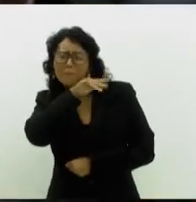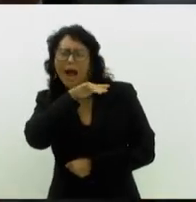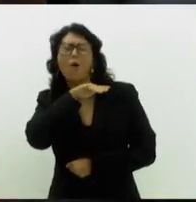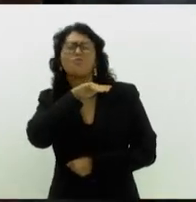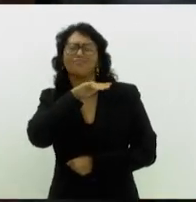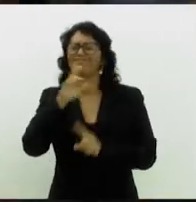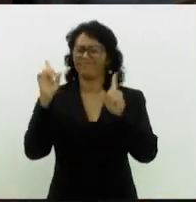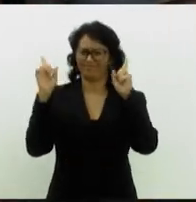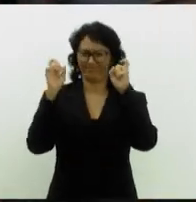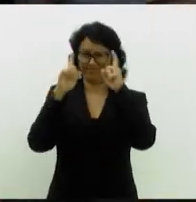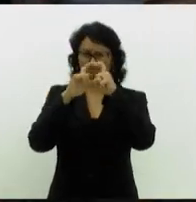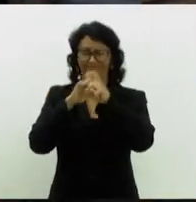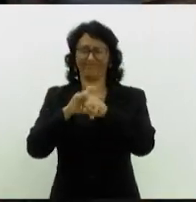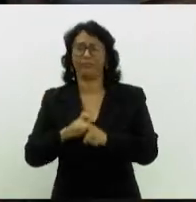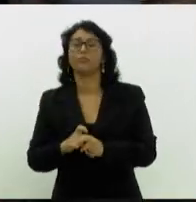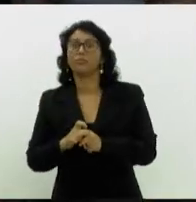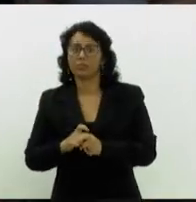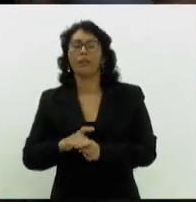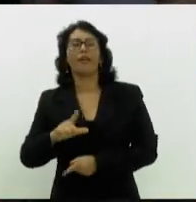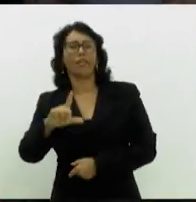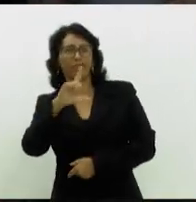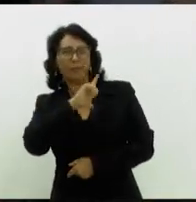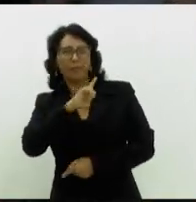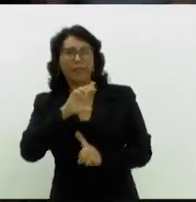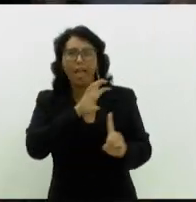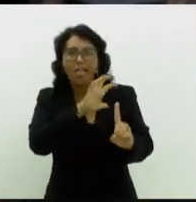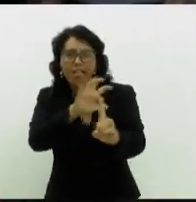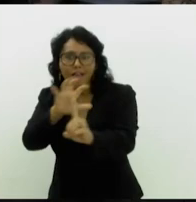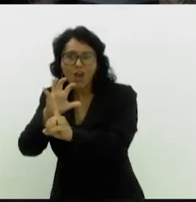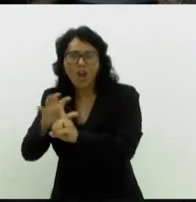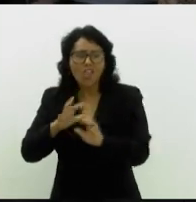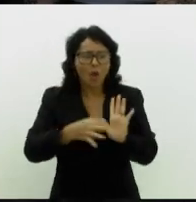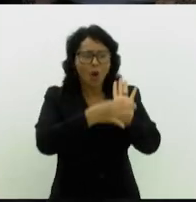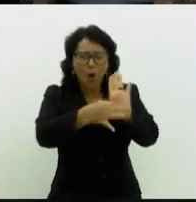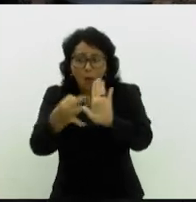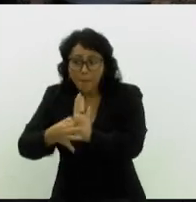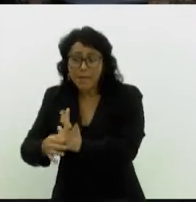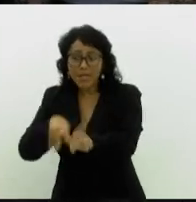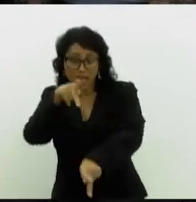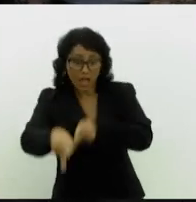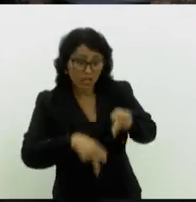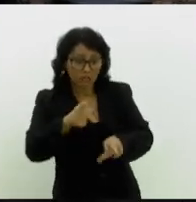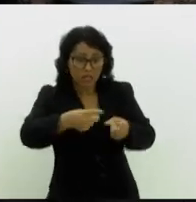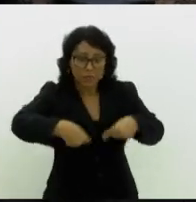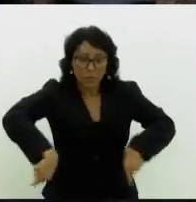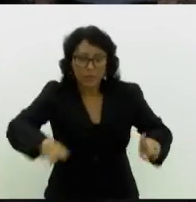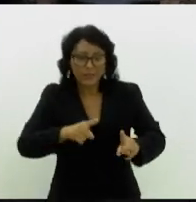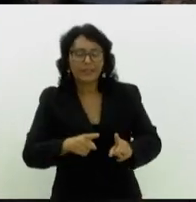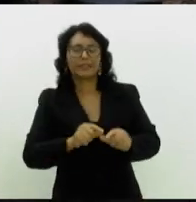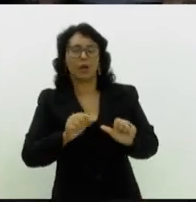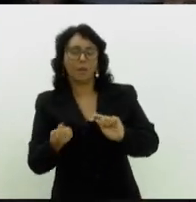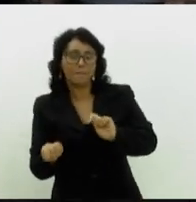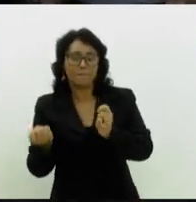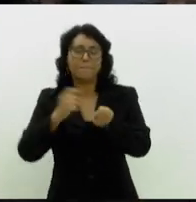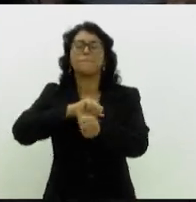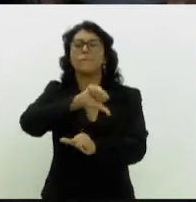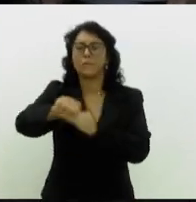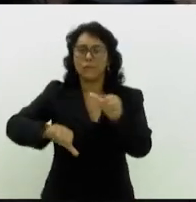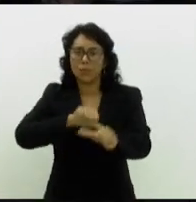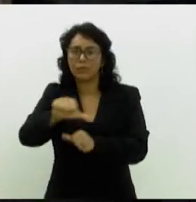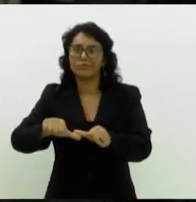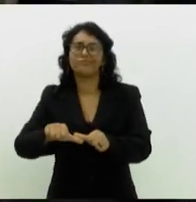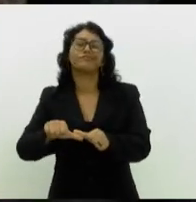não é apenas isso tem o poder de influenciar opiniões moldar comportamentos e até em citar a